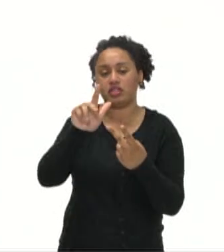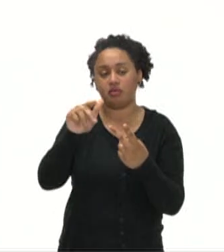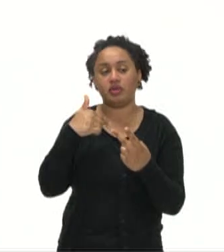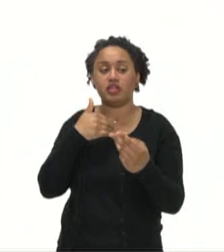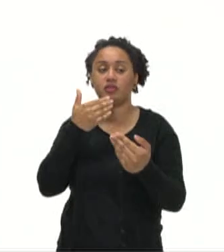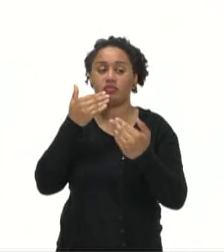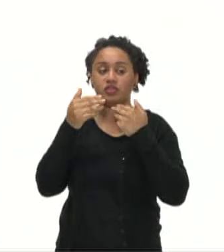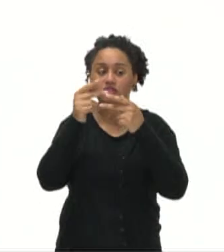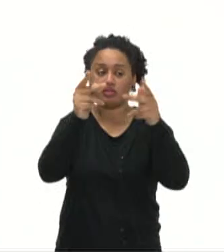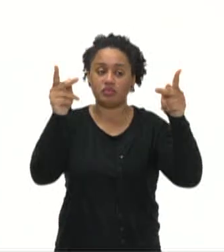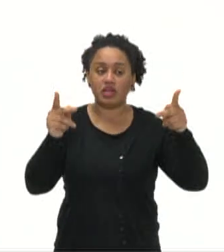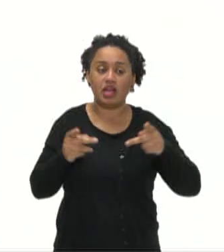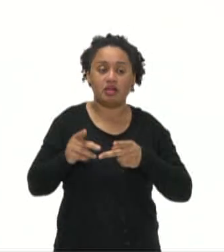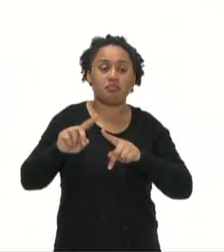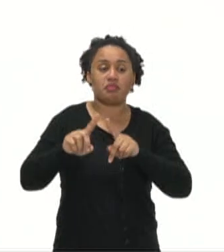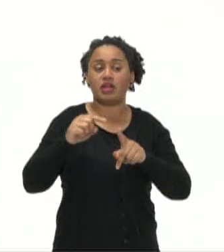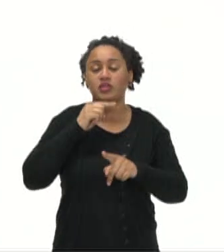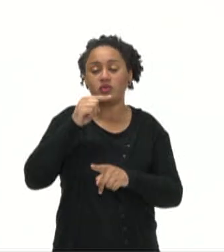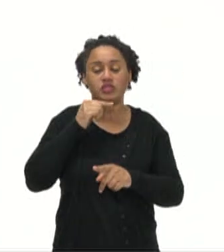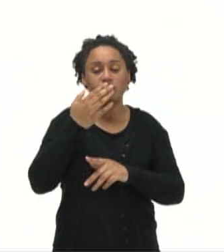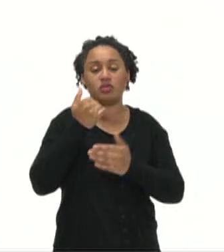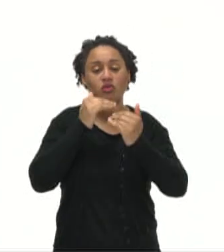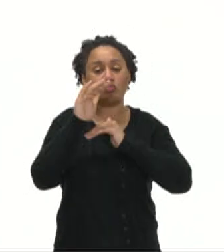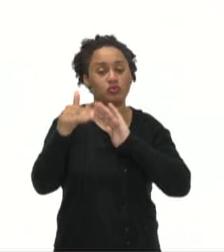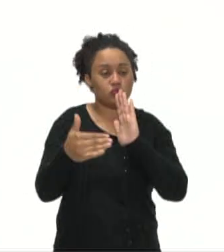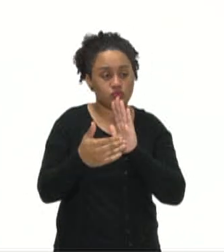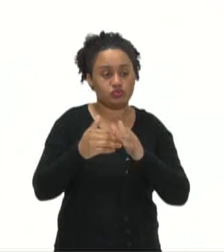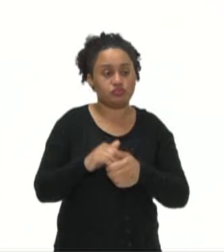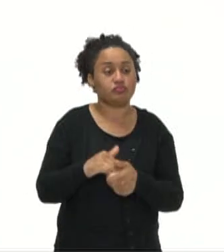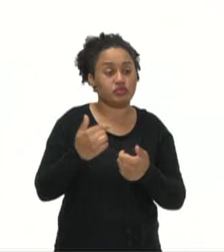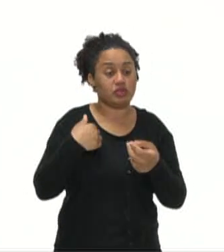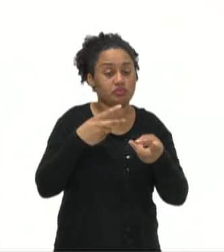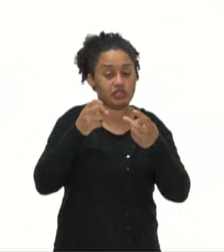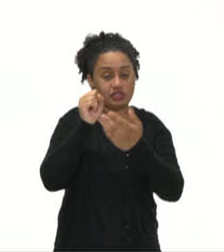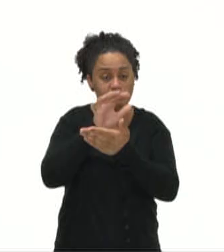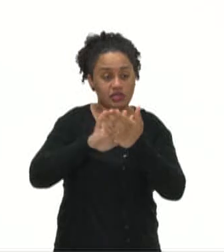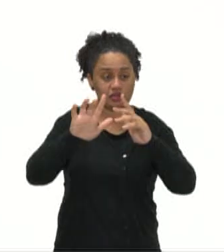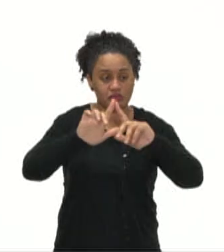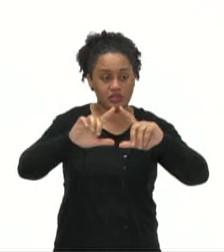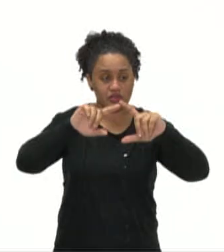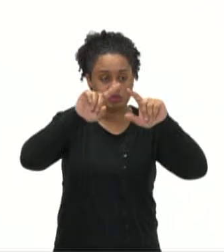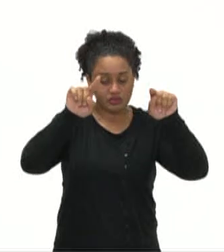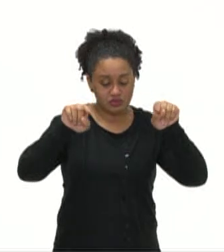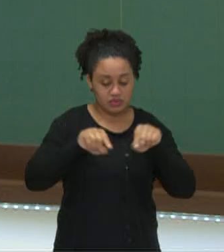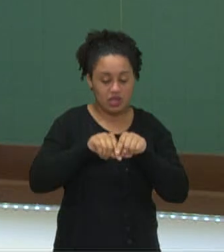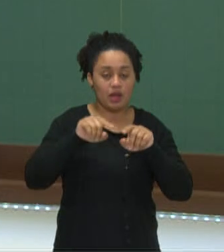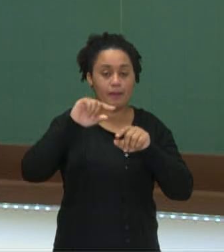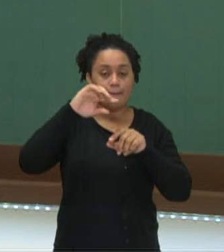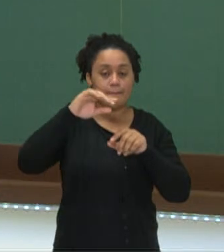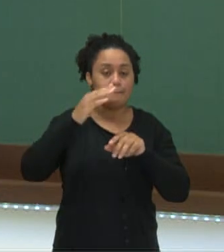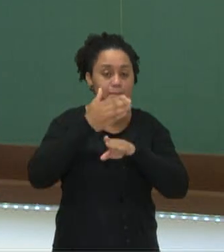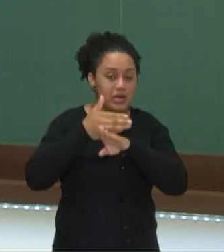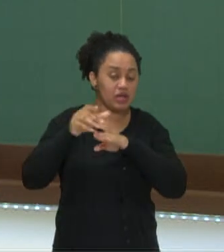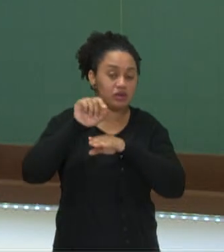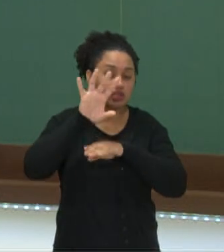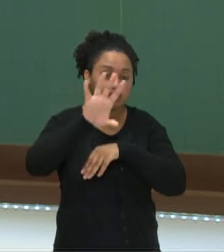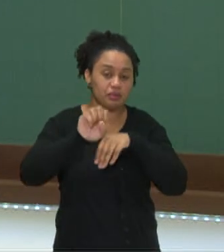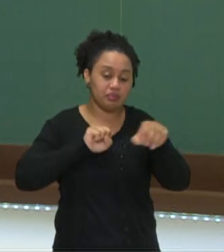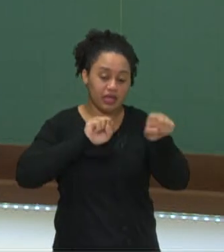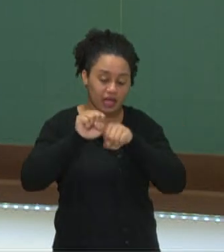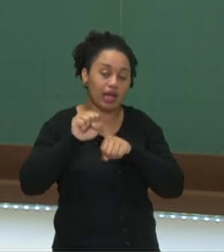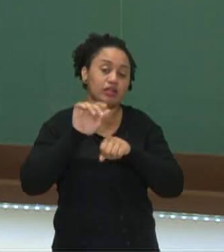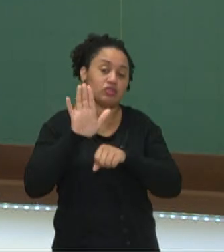pediram uma pizza, mas eles não conseguiram comer ela inteira. Então, observe a figura aqui. A parte em branco é o que eles retiraram, então o que